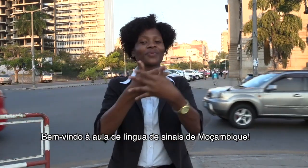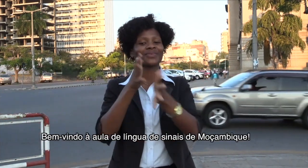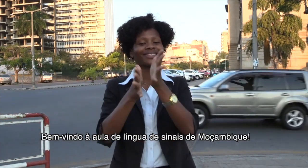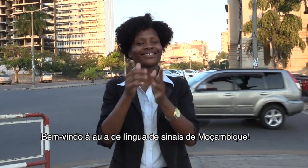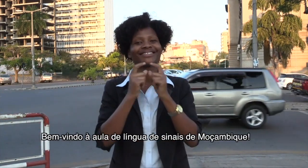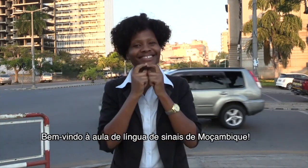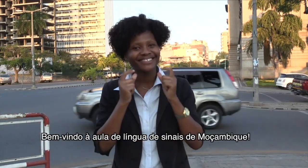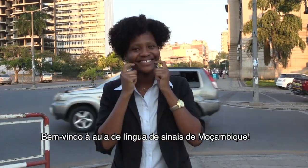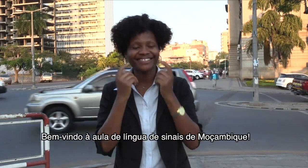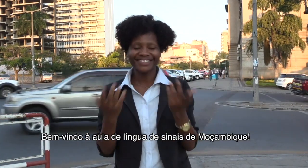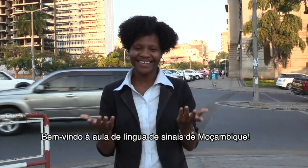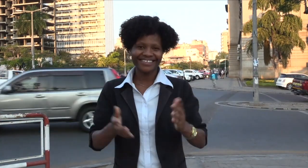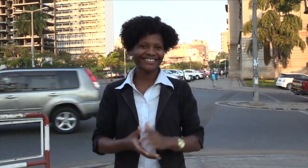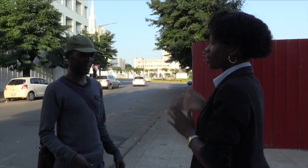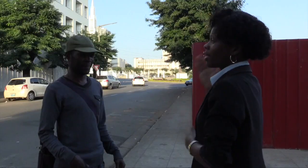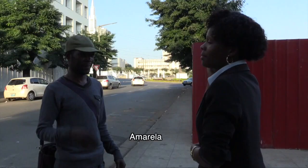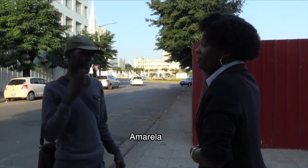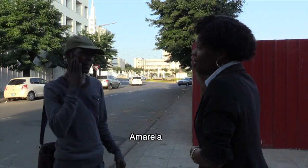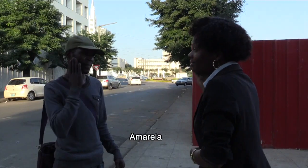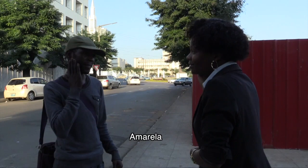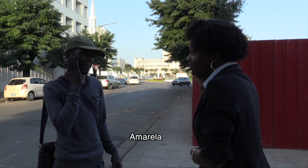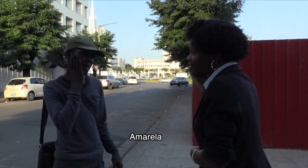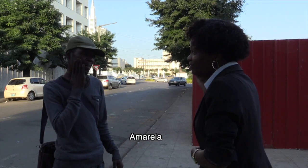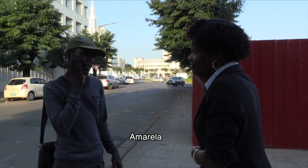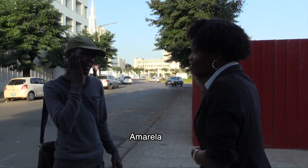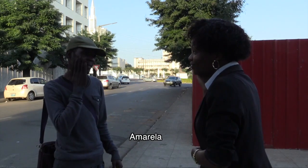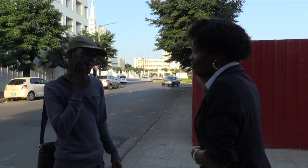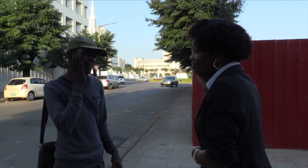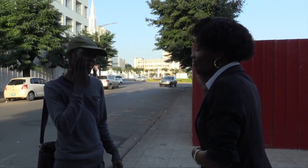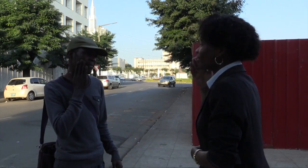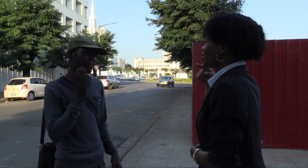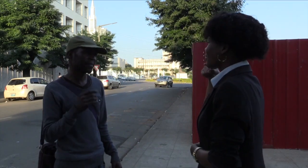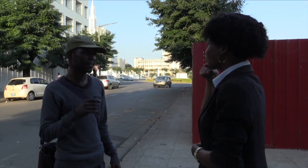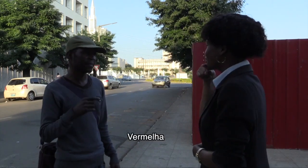língua de sinais de Moçambique. Amarela